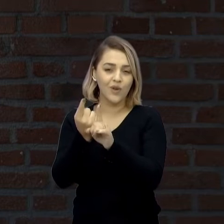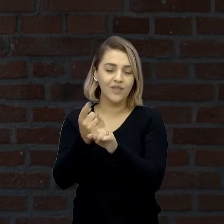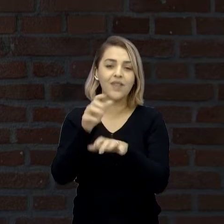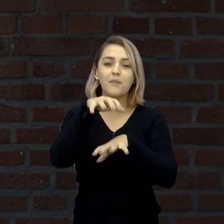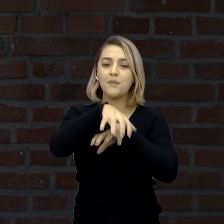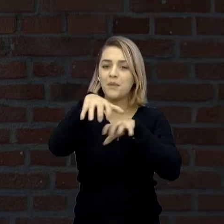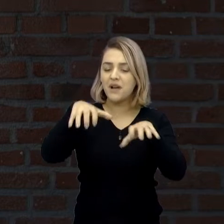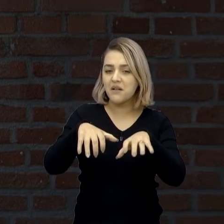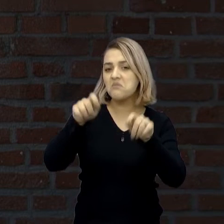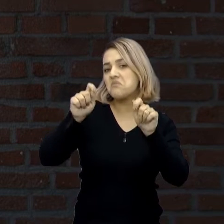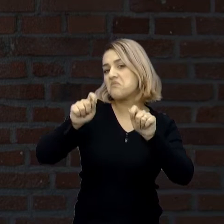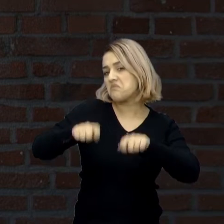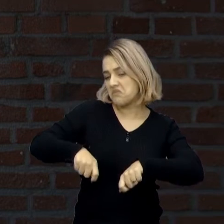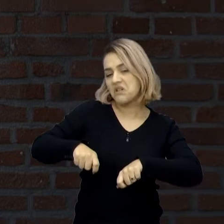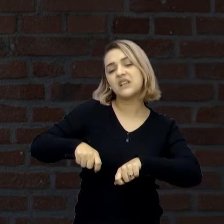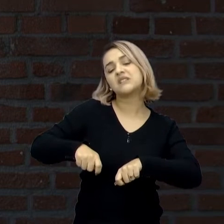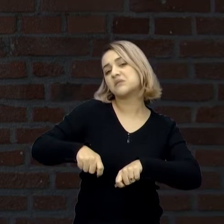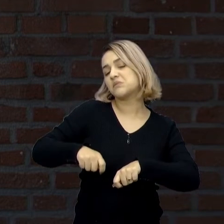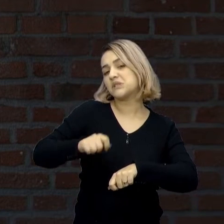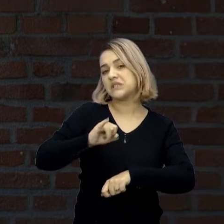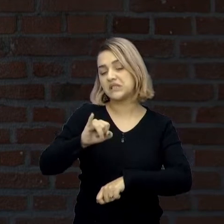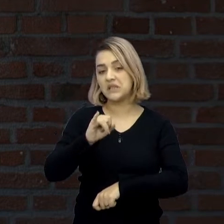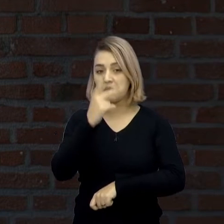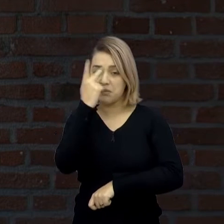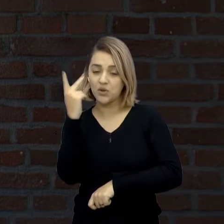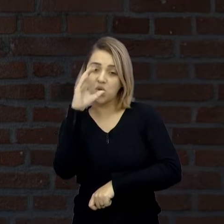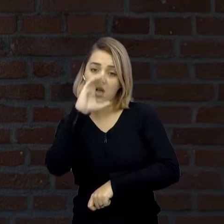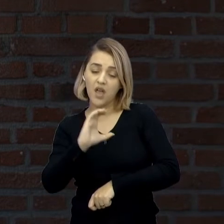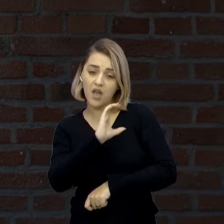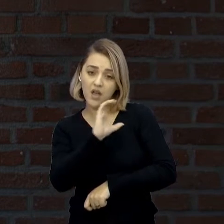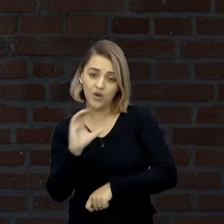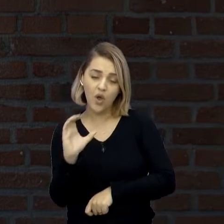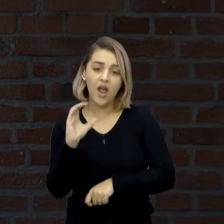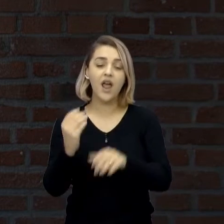ou não. Ela foi fundada de forma oficial em